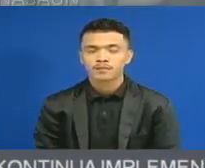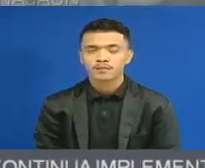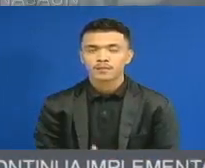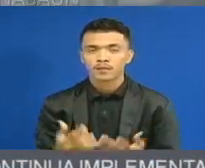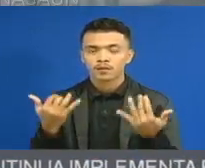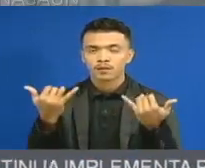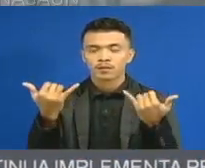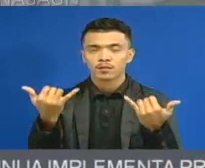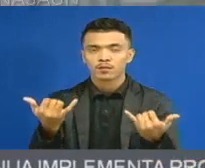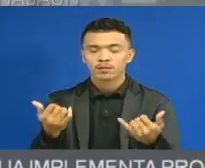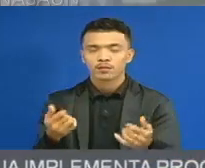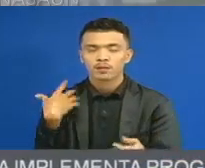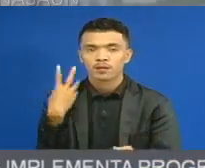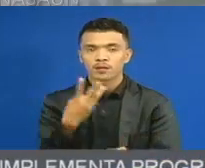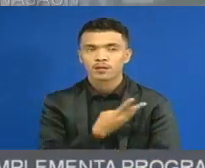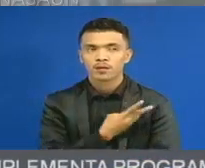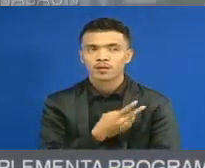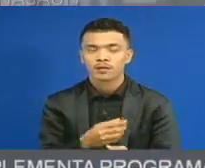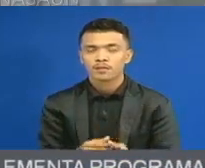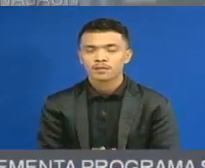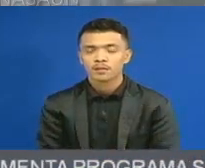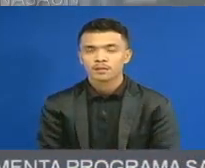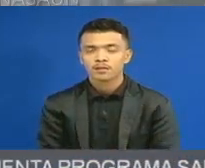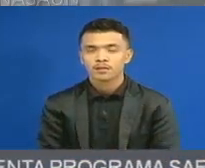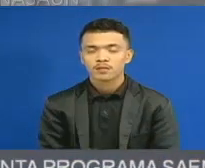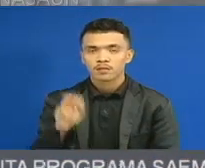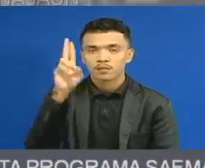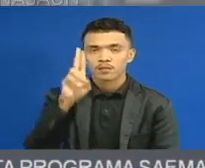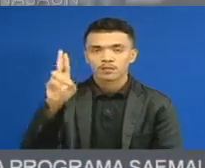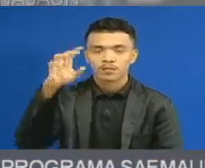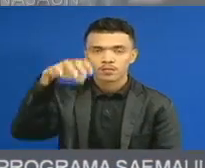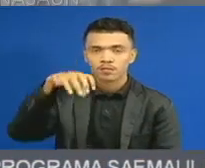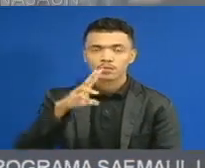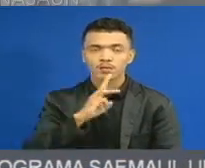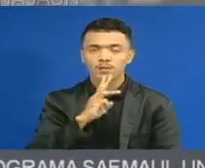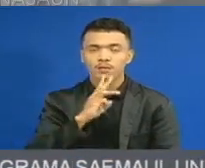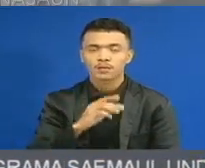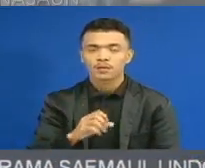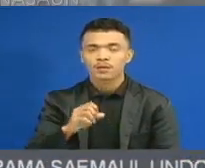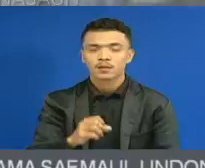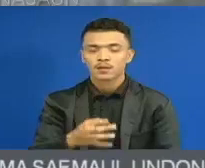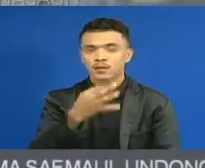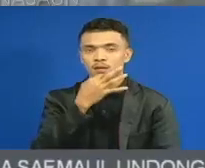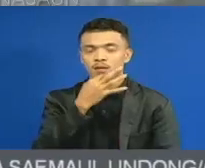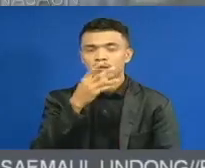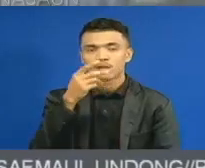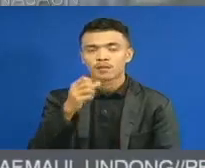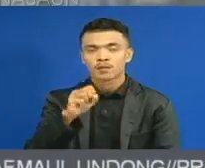agora, be ame suatin ti be udah be ne laha masih himu himu itu itu